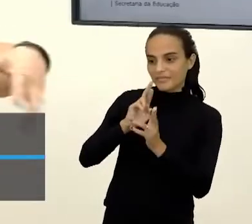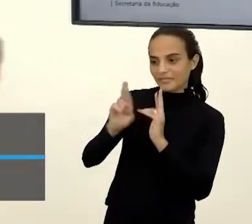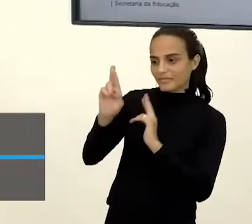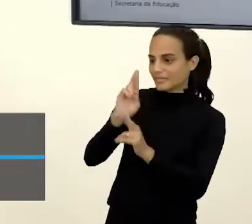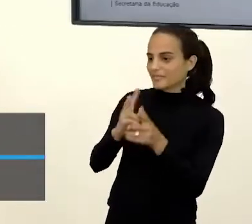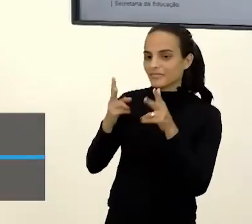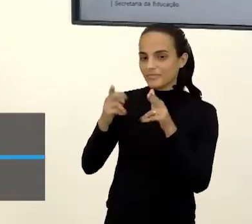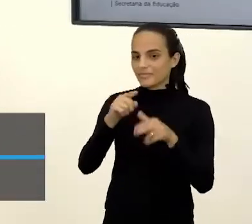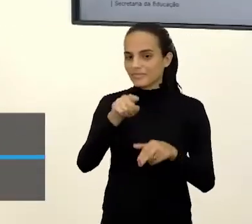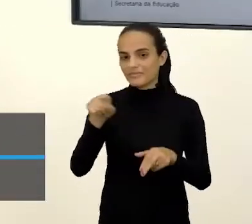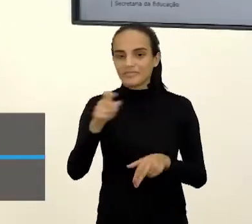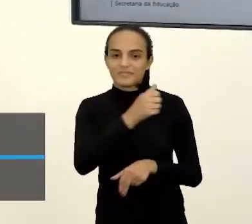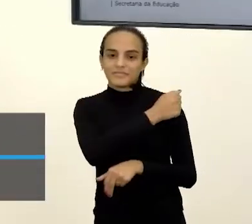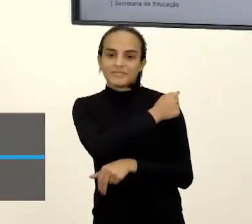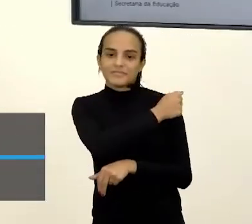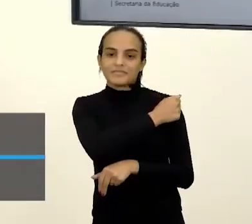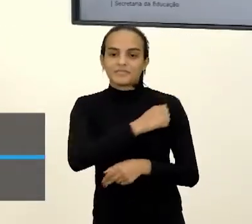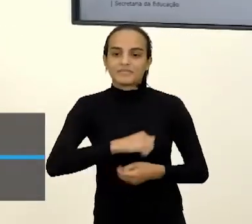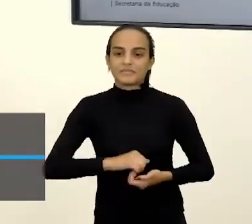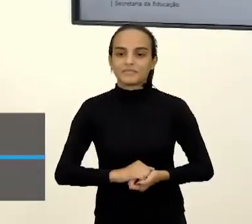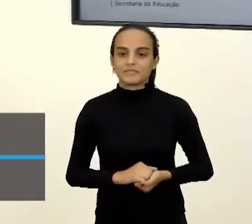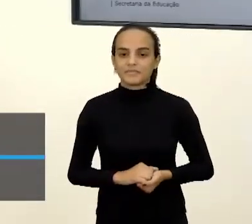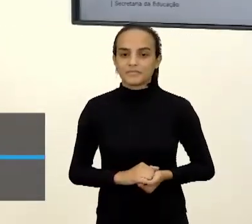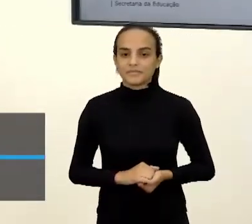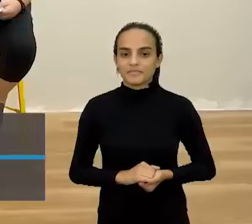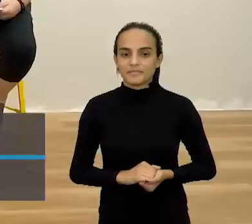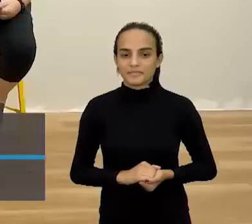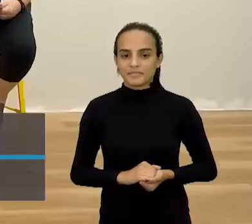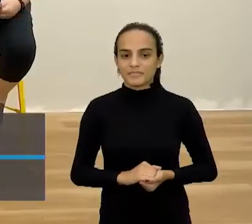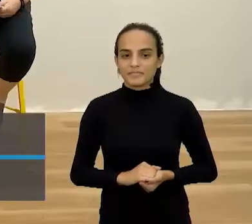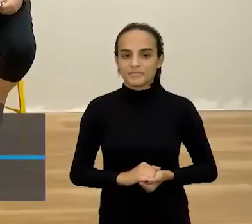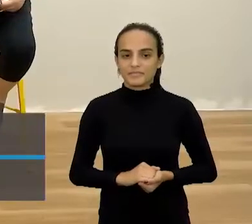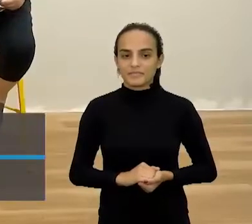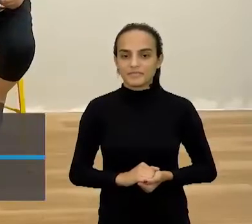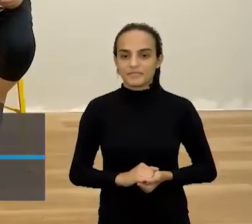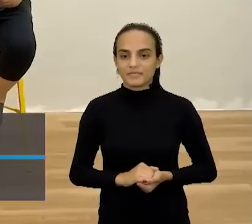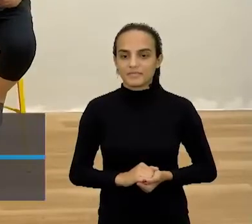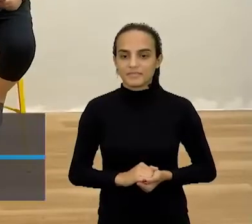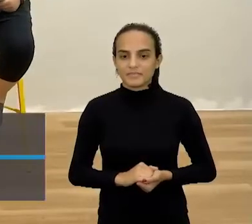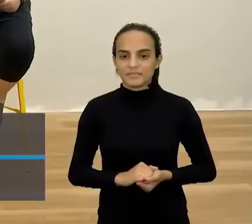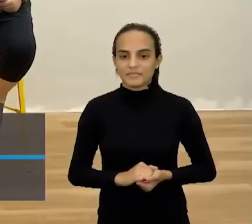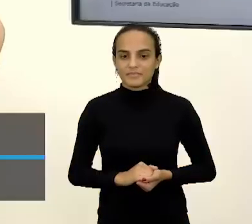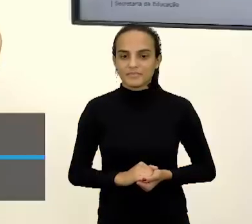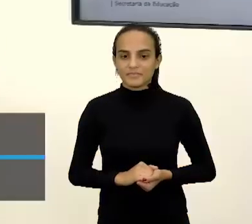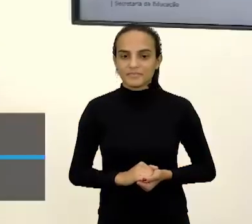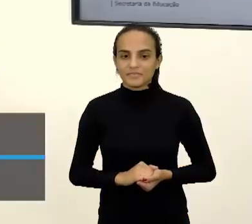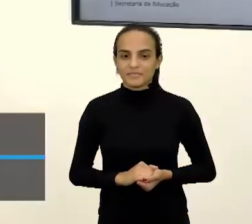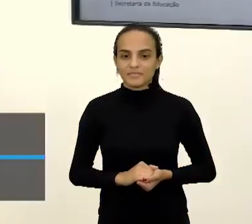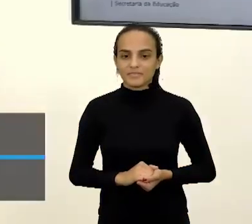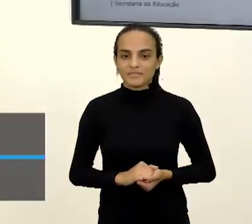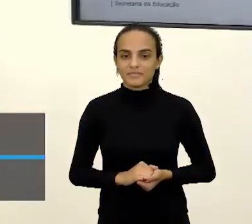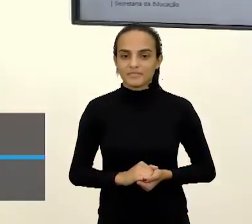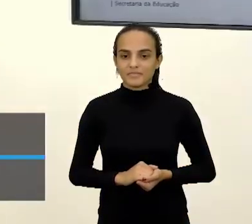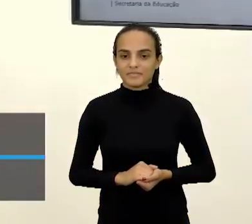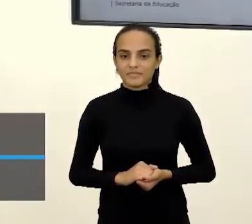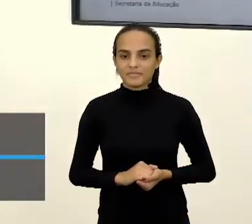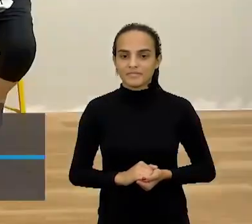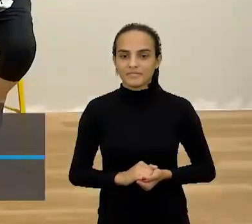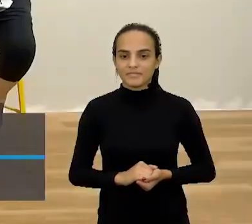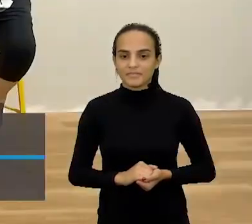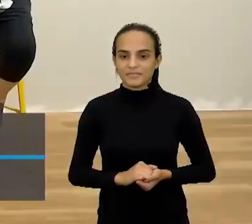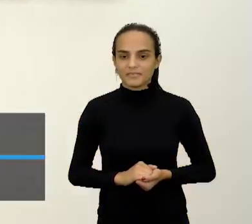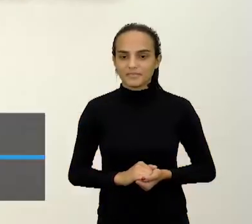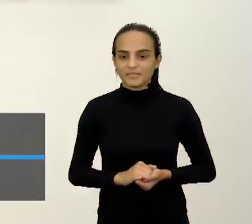ela é o Bigman e eu sou o Homem Vestido de Rato. Se vocês não assistiram, recomendo. Muito bom, muito bom. O Lester. Eu sou o Lester, eu sou a mulher vestida de